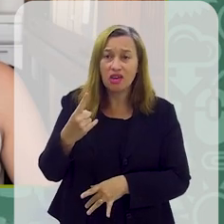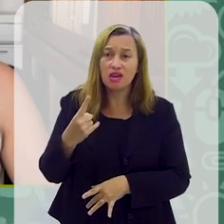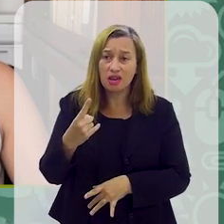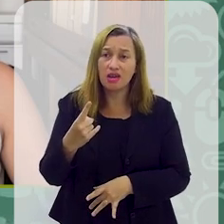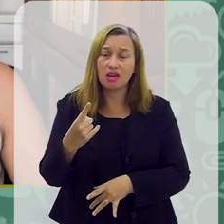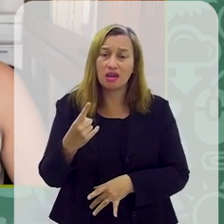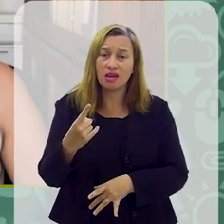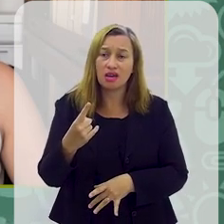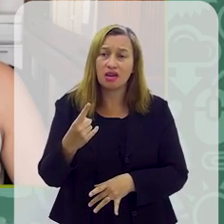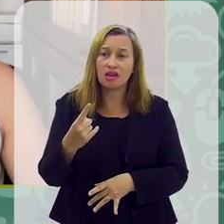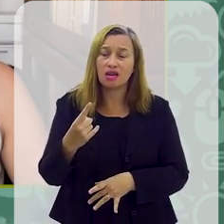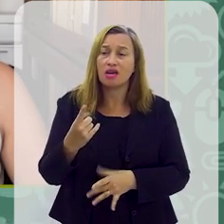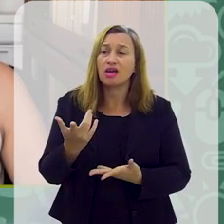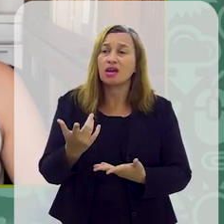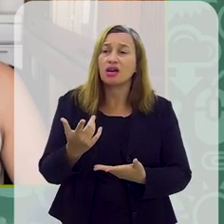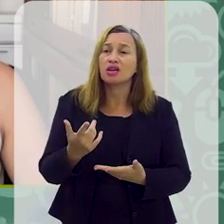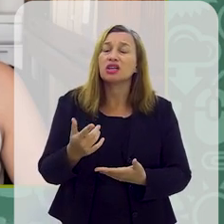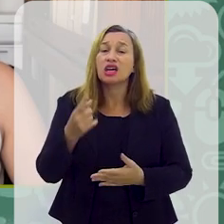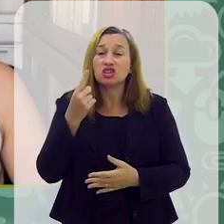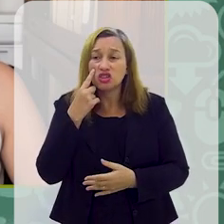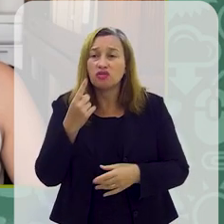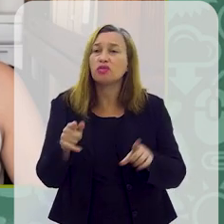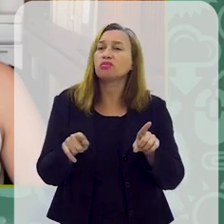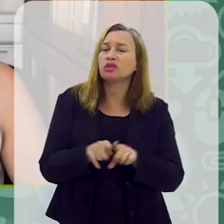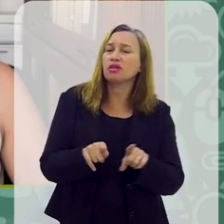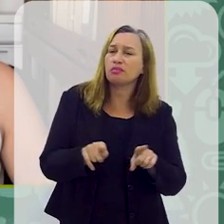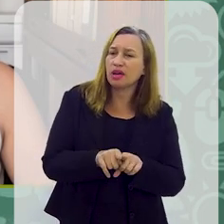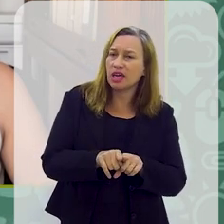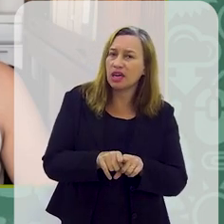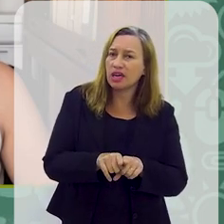o aliciamento dessas crianças pelo Twitter. Uma coisa que a gente viu